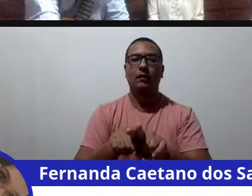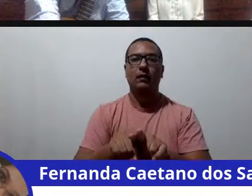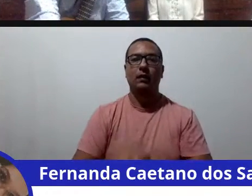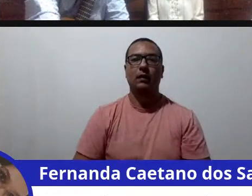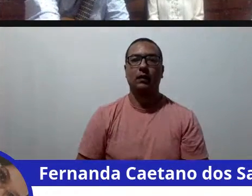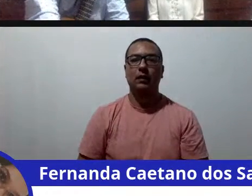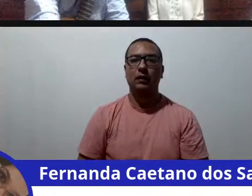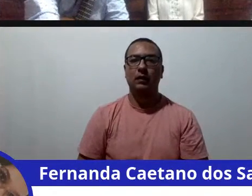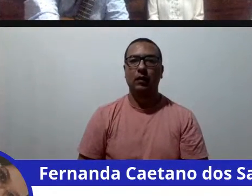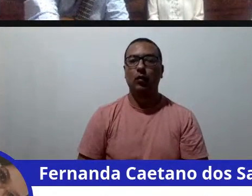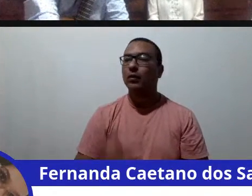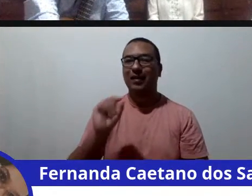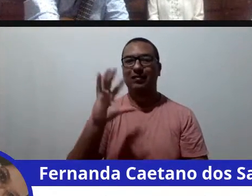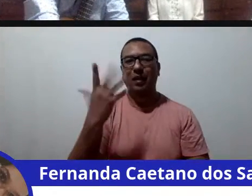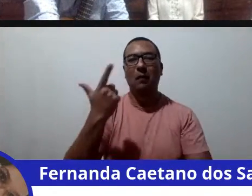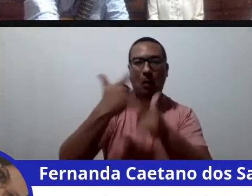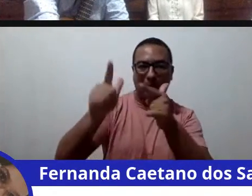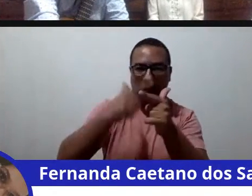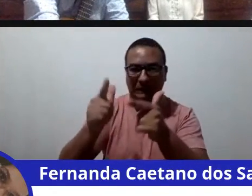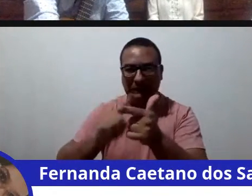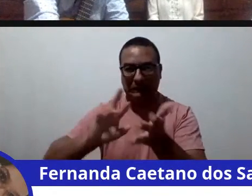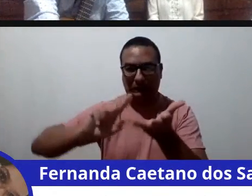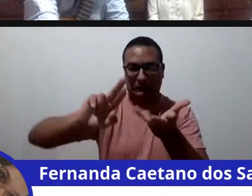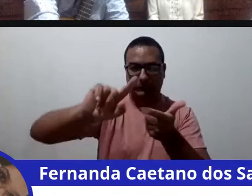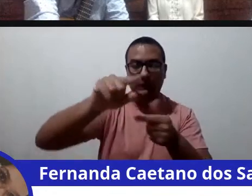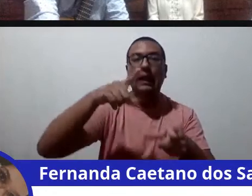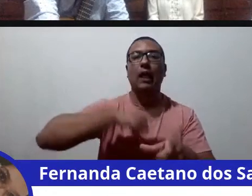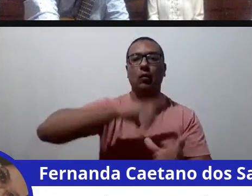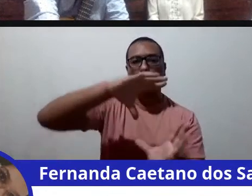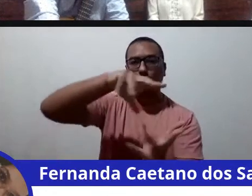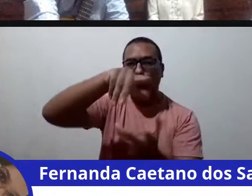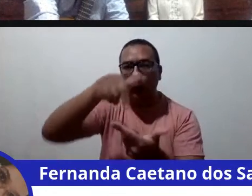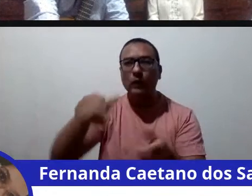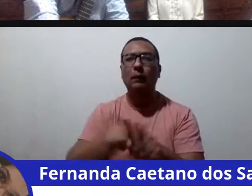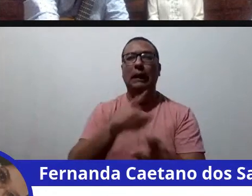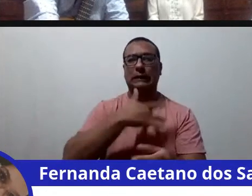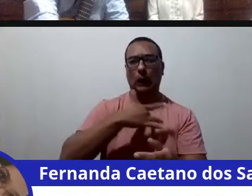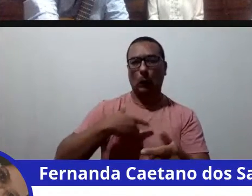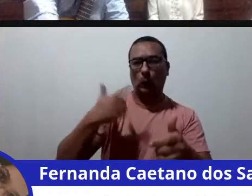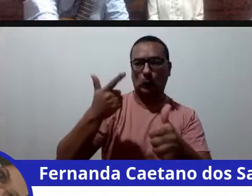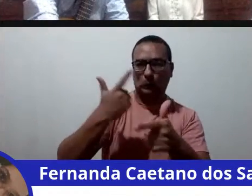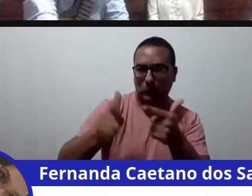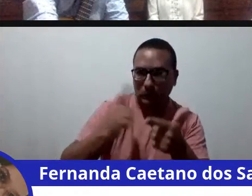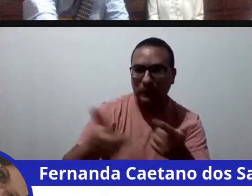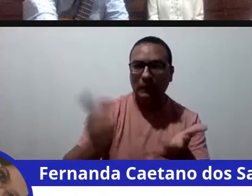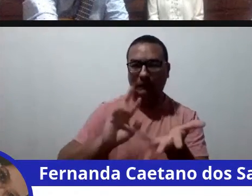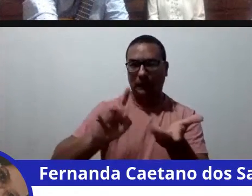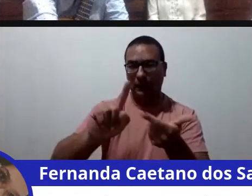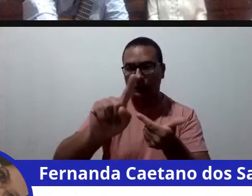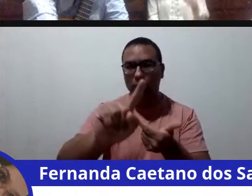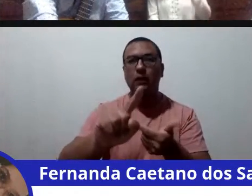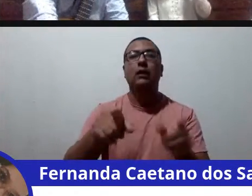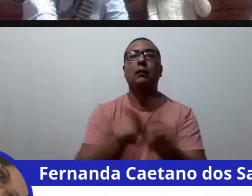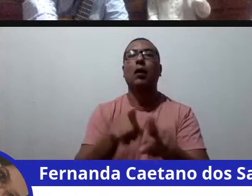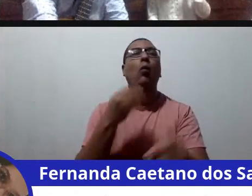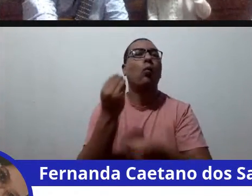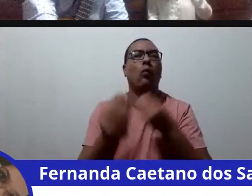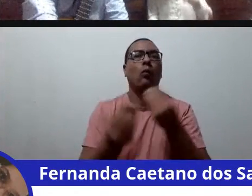dessas turbulências que existem no mundo, do ponto de vista de saúde e assim por diante, como que a gente